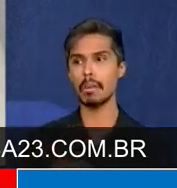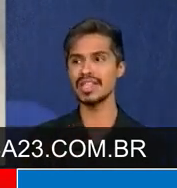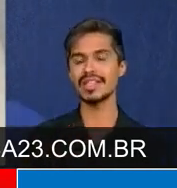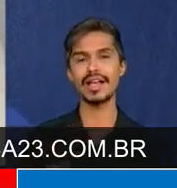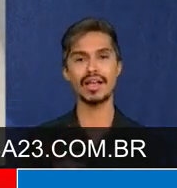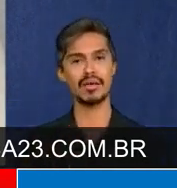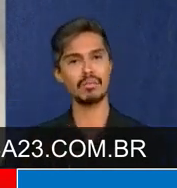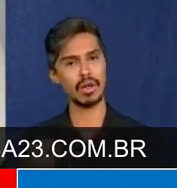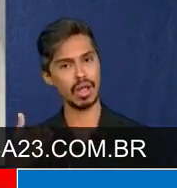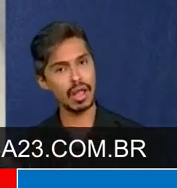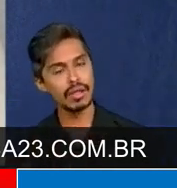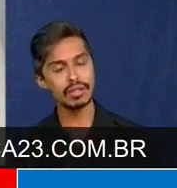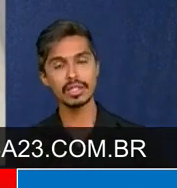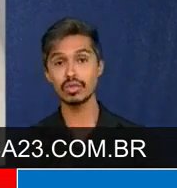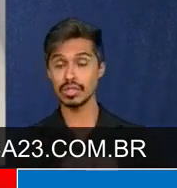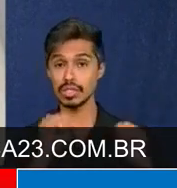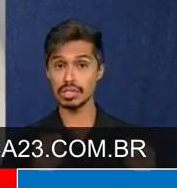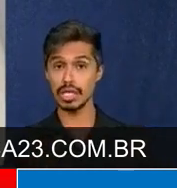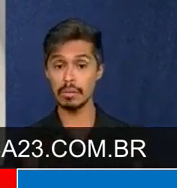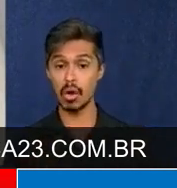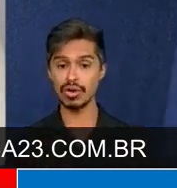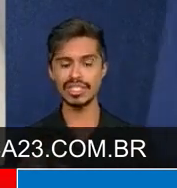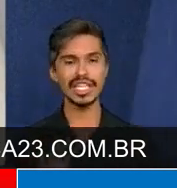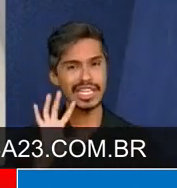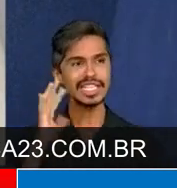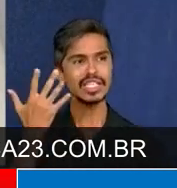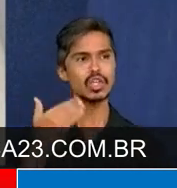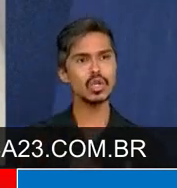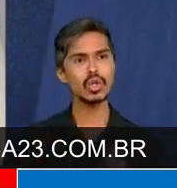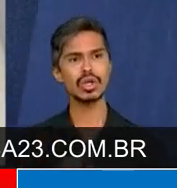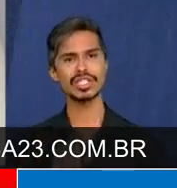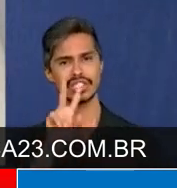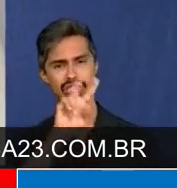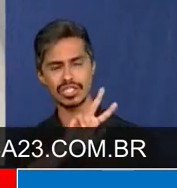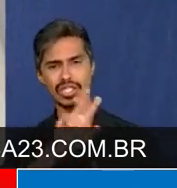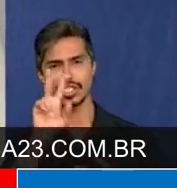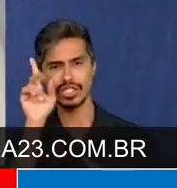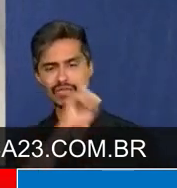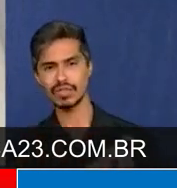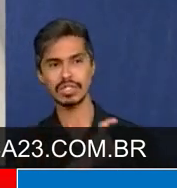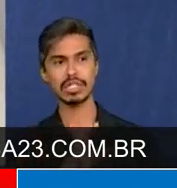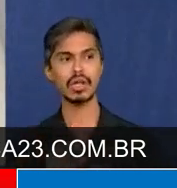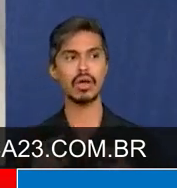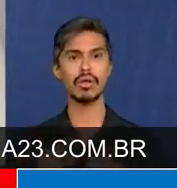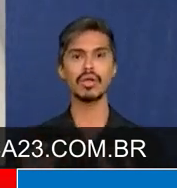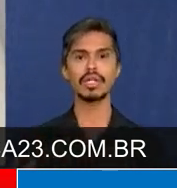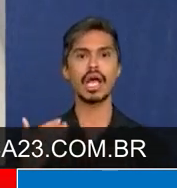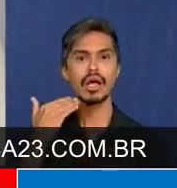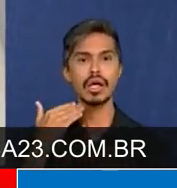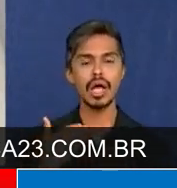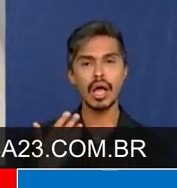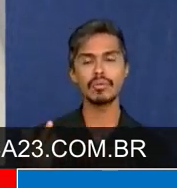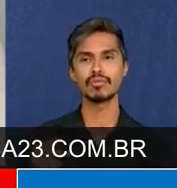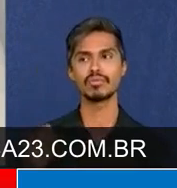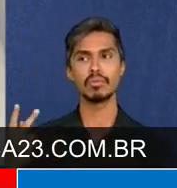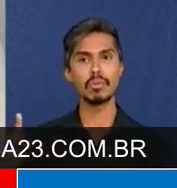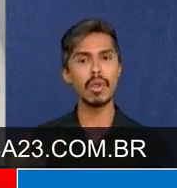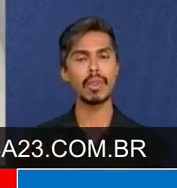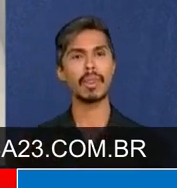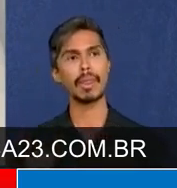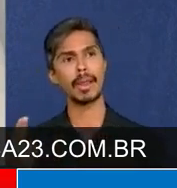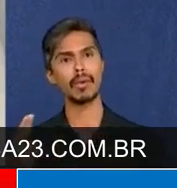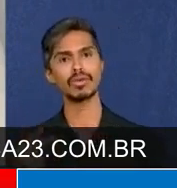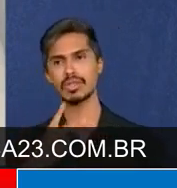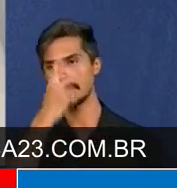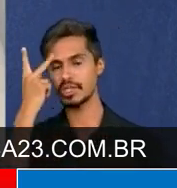foi evoluído exatamente para poder sanar dificuldades sobre pesquisas relacionadas a contas de adicionais ou